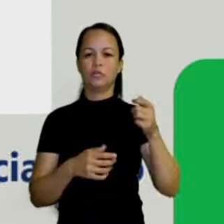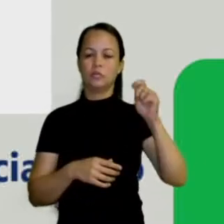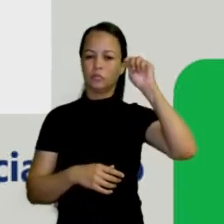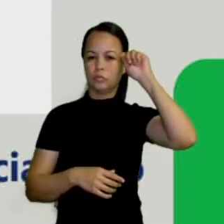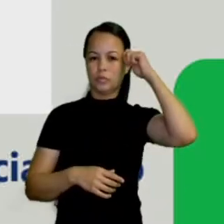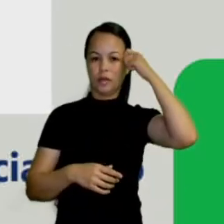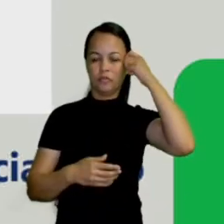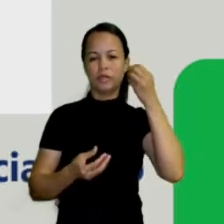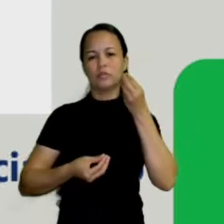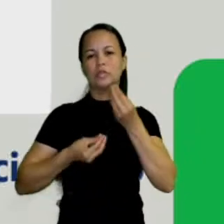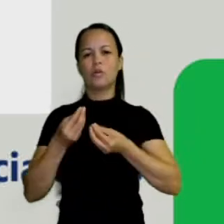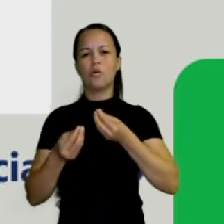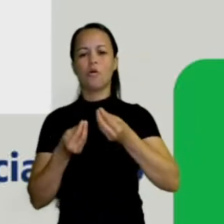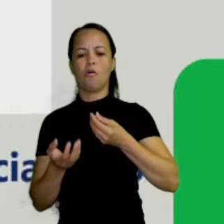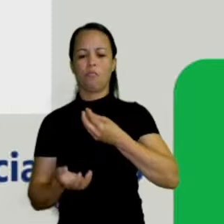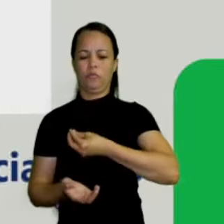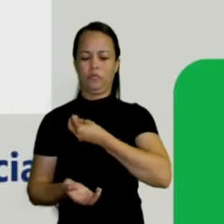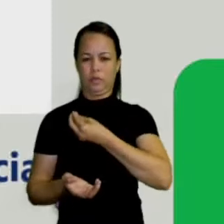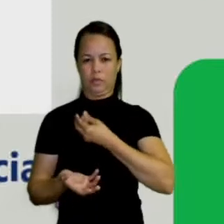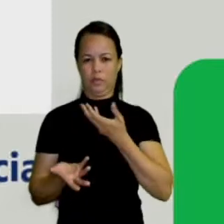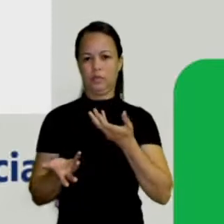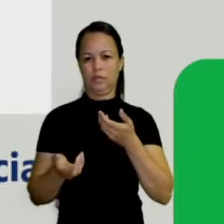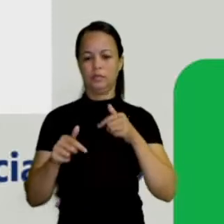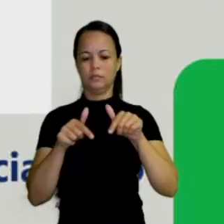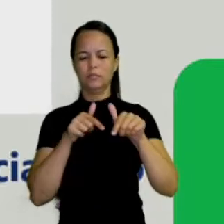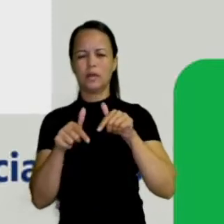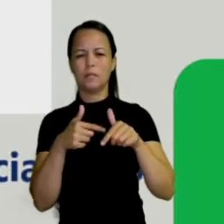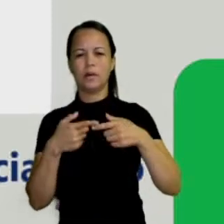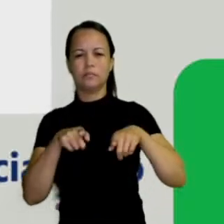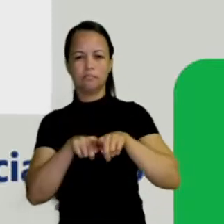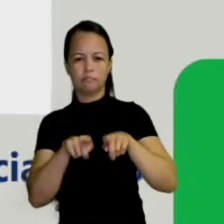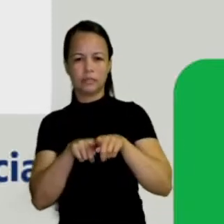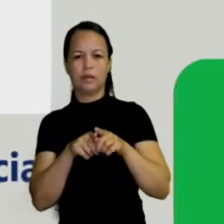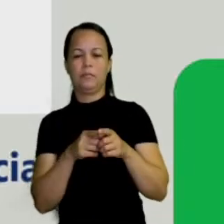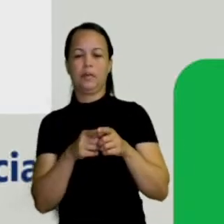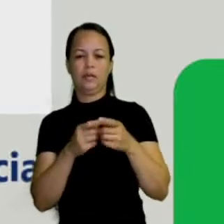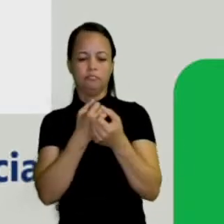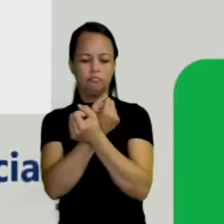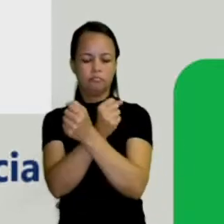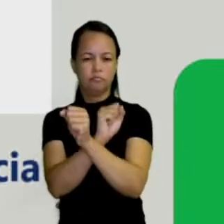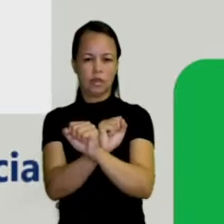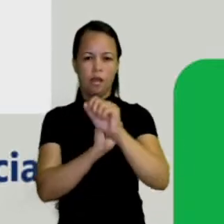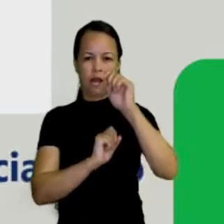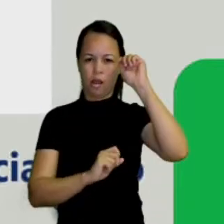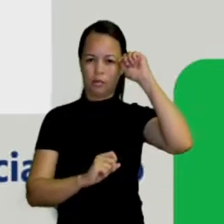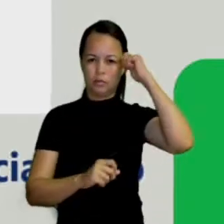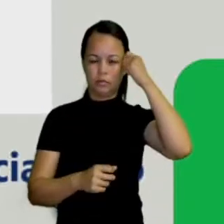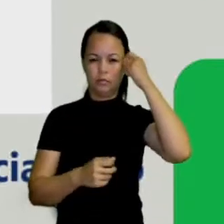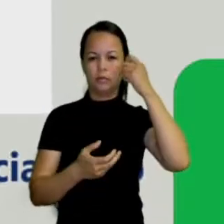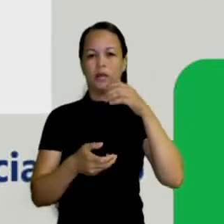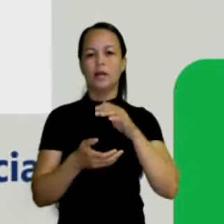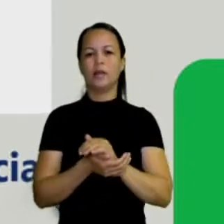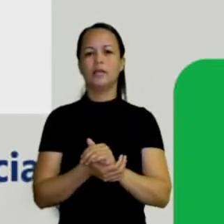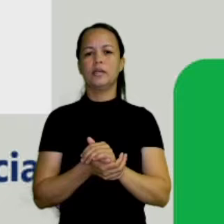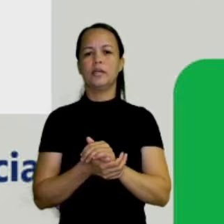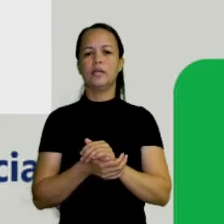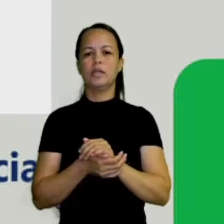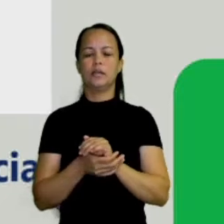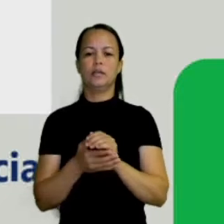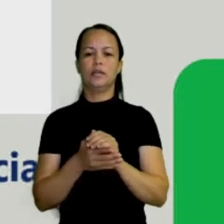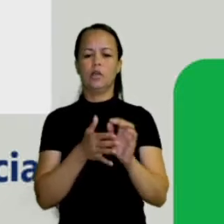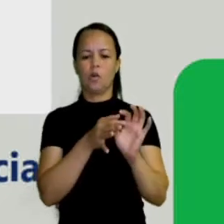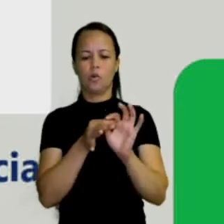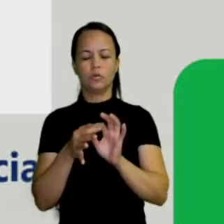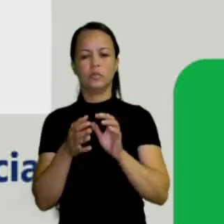de vida, as condições de vida e trabalho dos africanos escravizados e contextualizar a formação